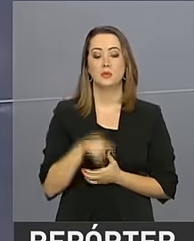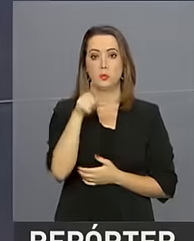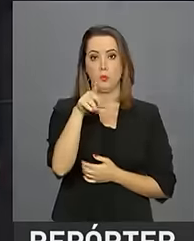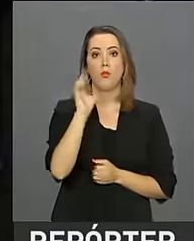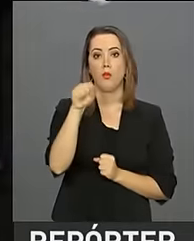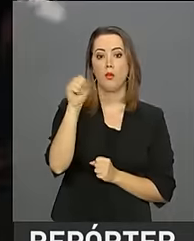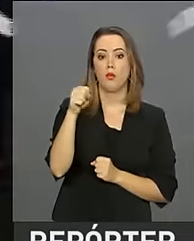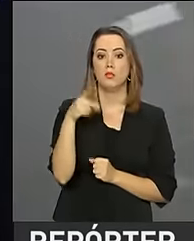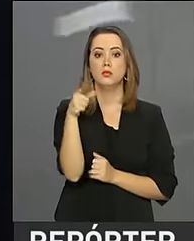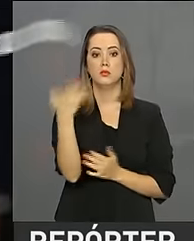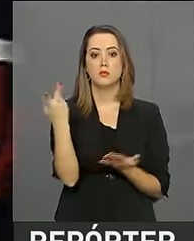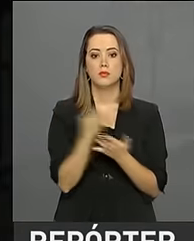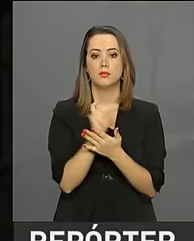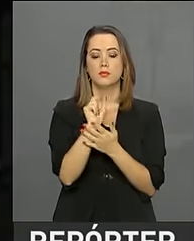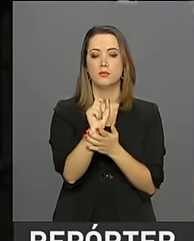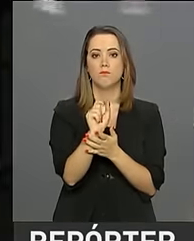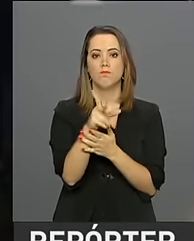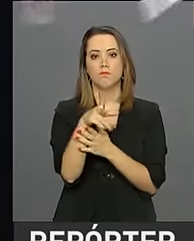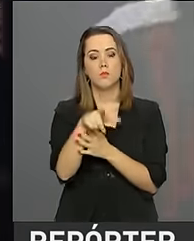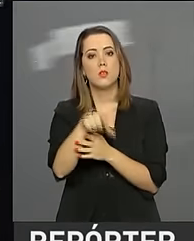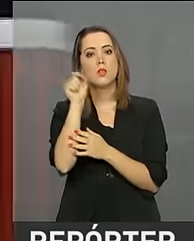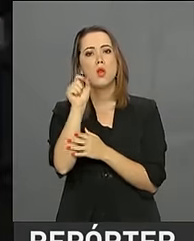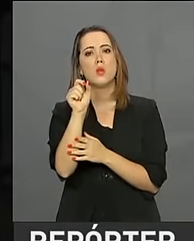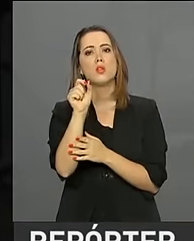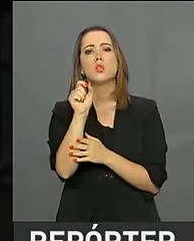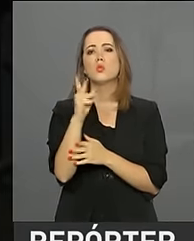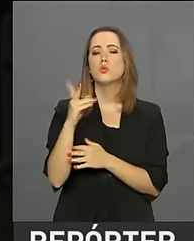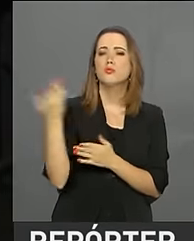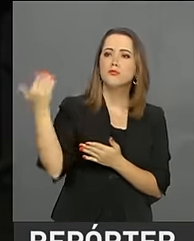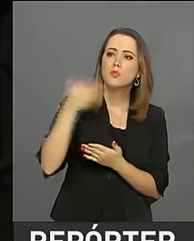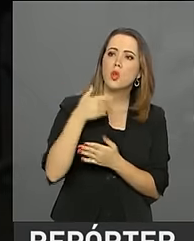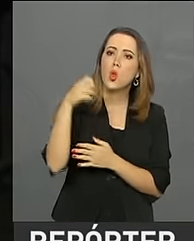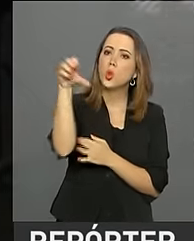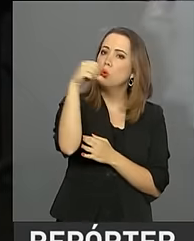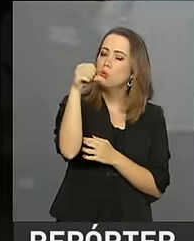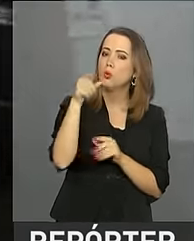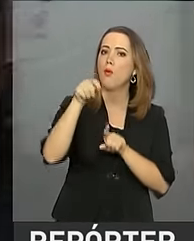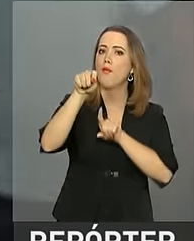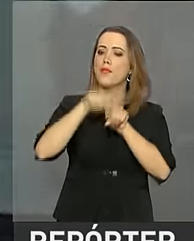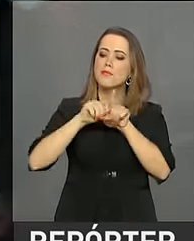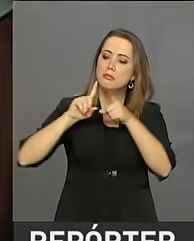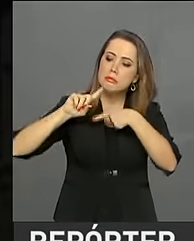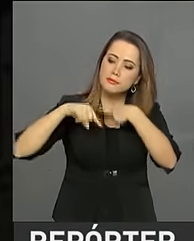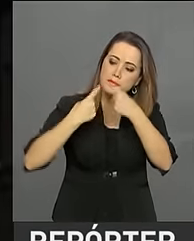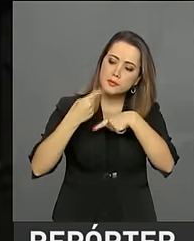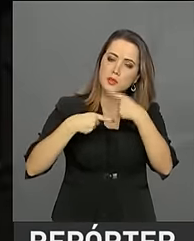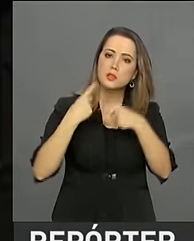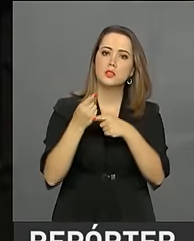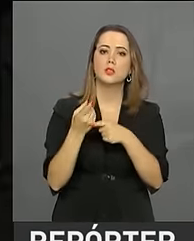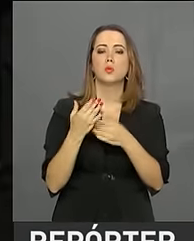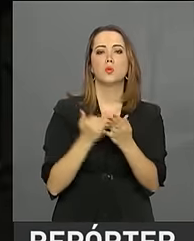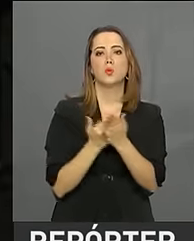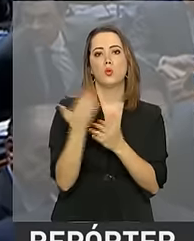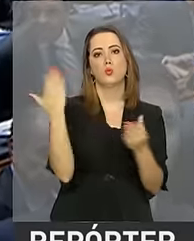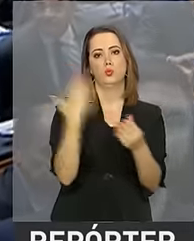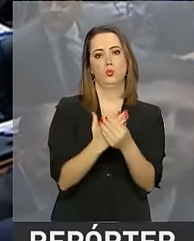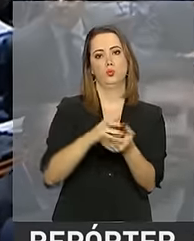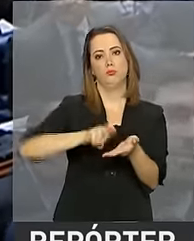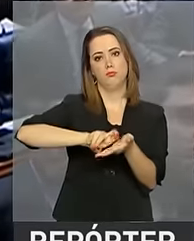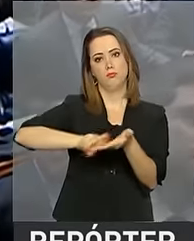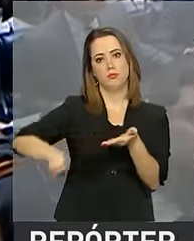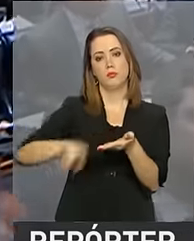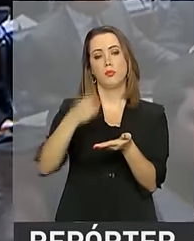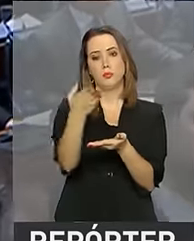Isso mesmo, Leandro. A decisão veio após quase 9 meses do início do processo de impeachment contra Dilma